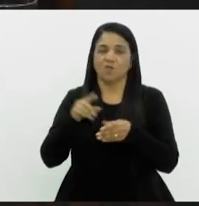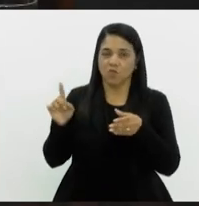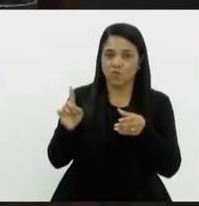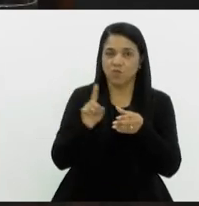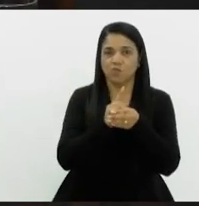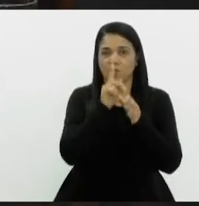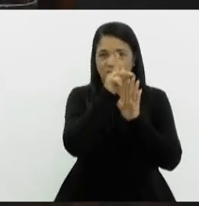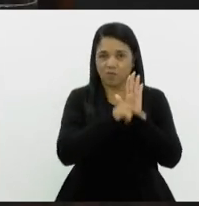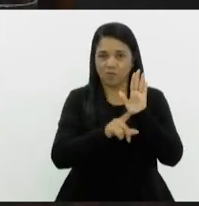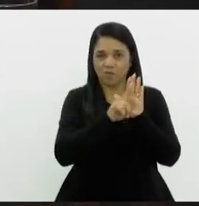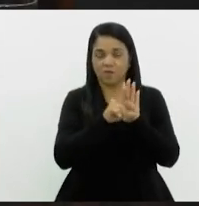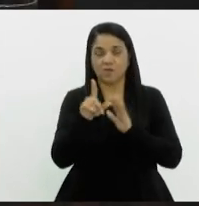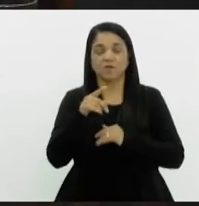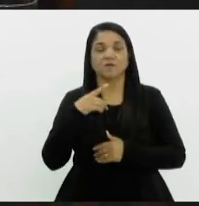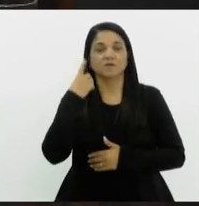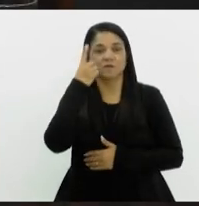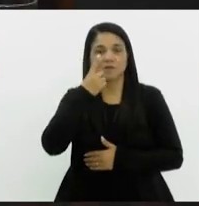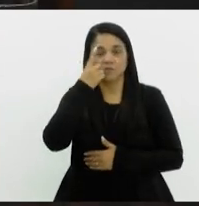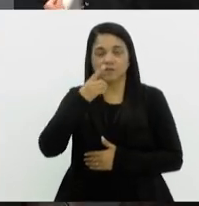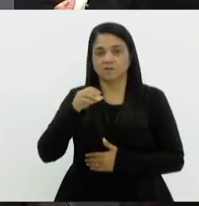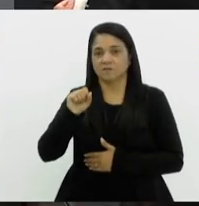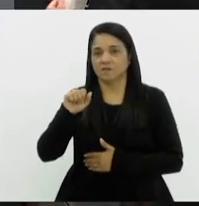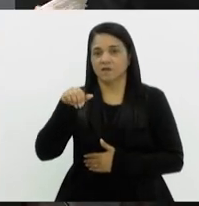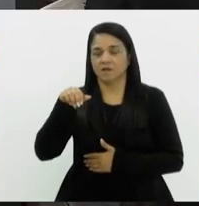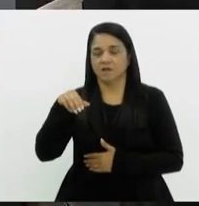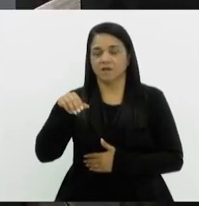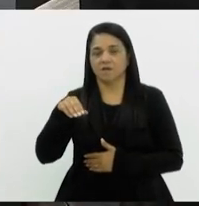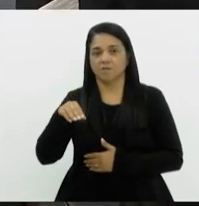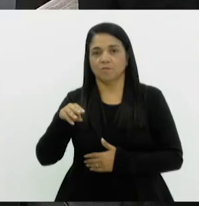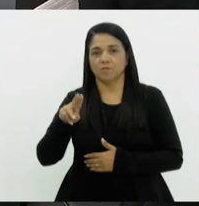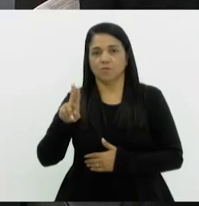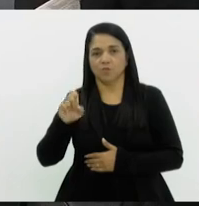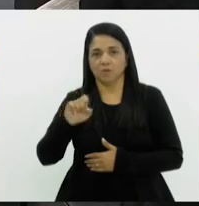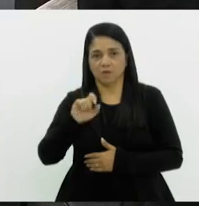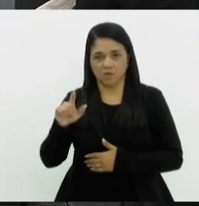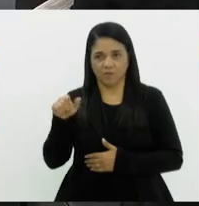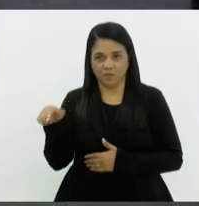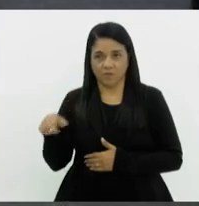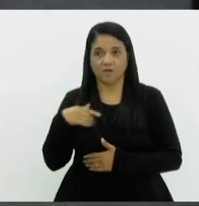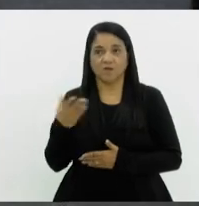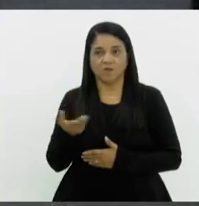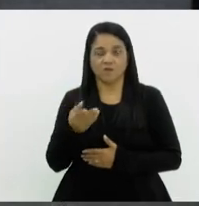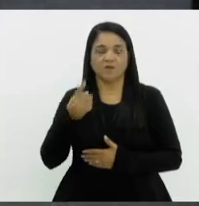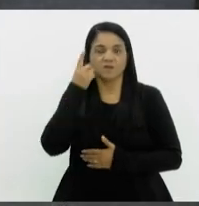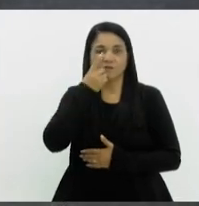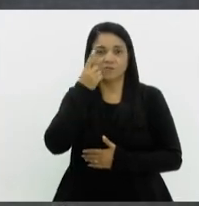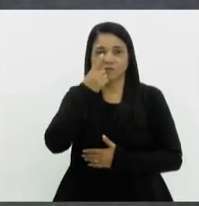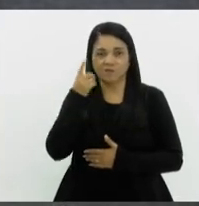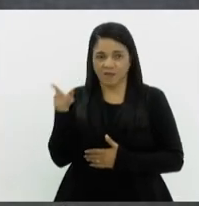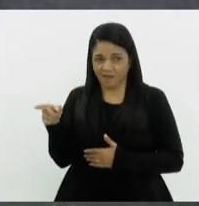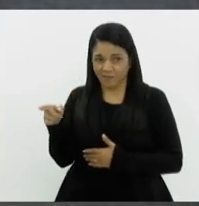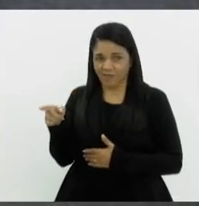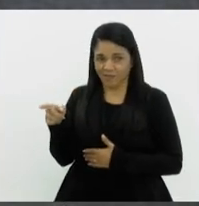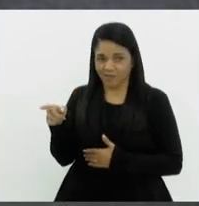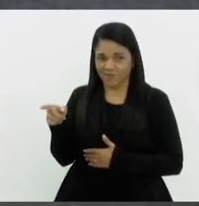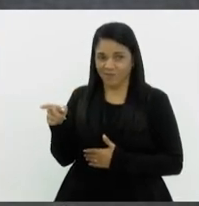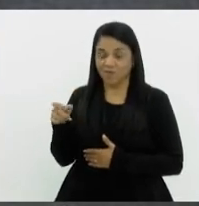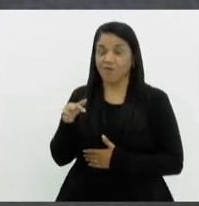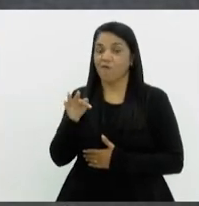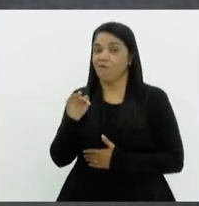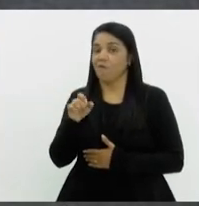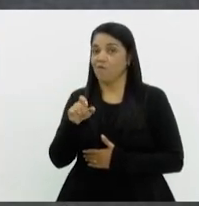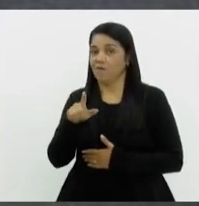próxima publicação, o deputado Samuel Malafaia. Senhora presidente. Deputado Cláudio Carrado. É só para dizer que o deputado